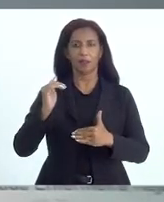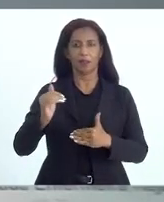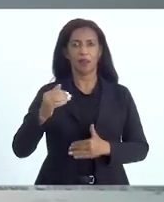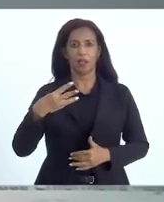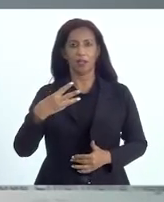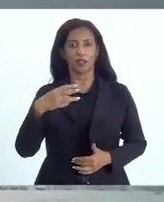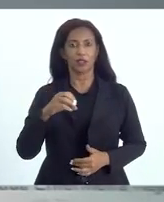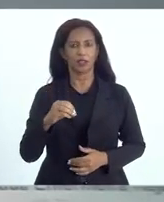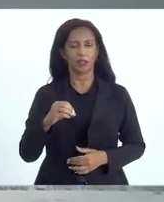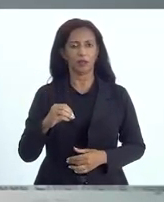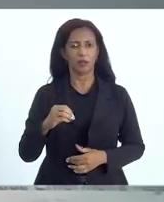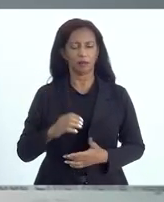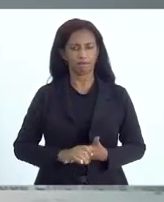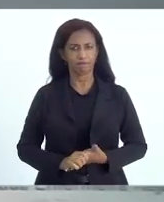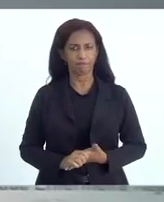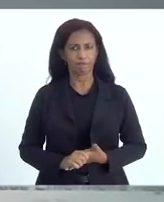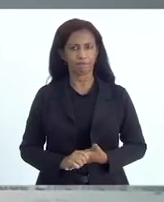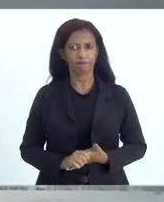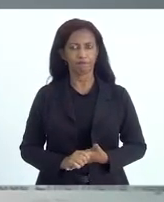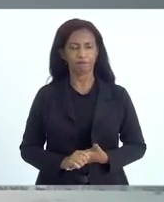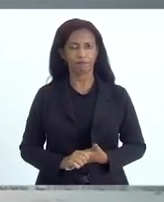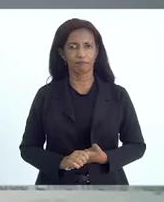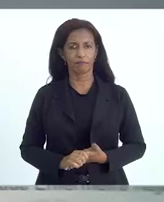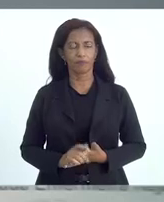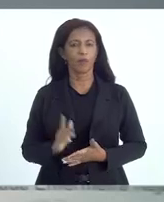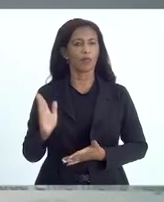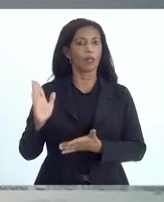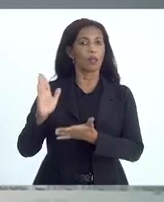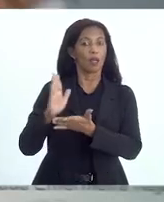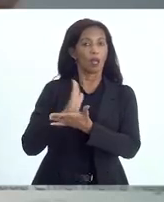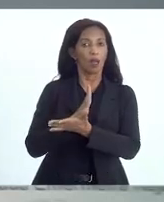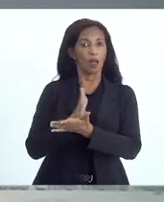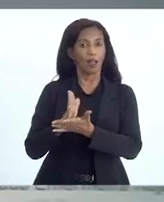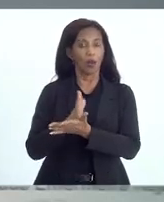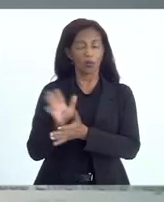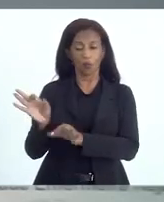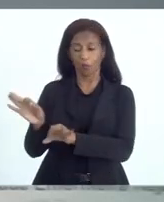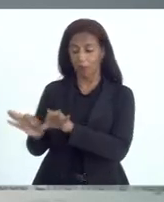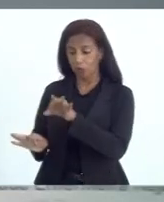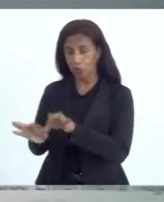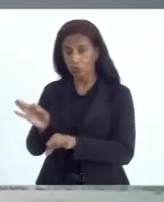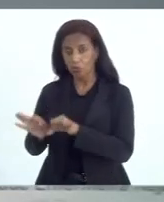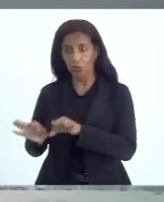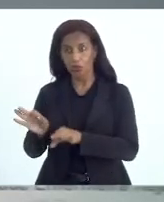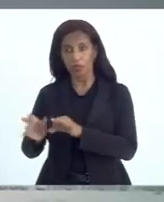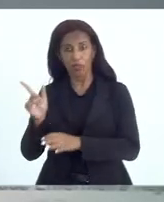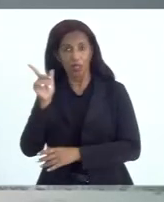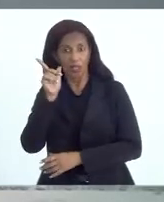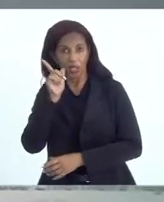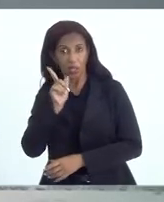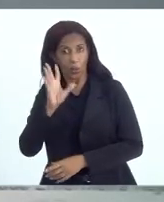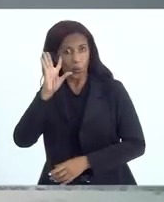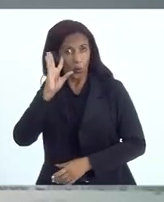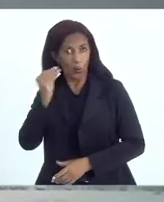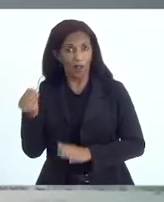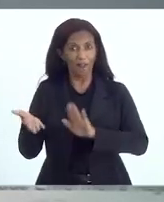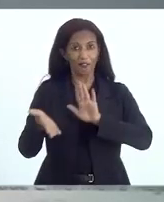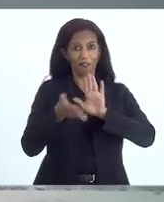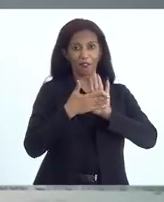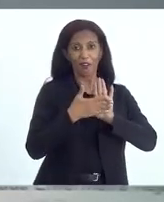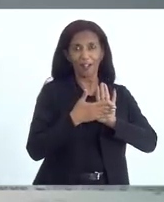os 30 anos a questão é que alguns foram para o judiciário e tiveram a sua decisão